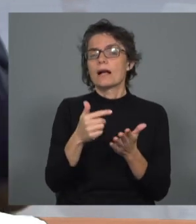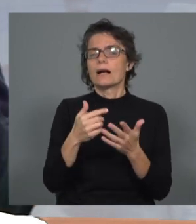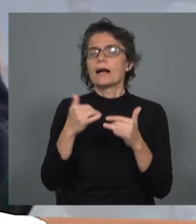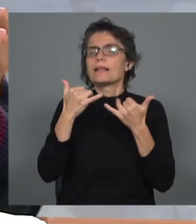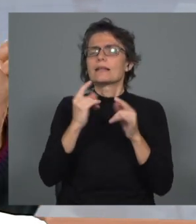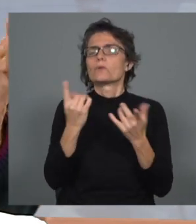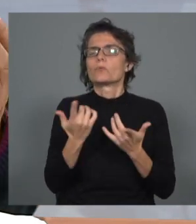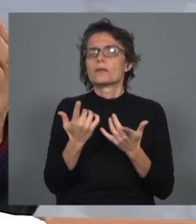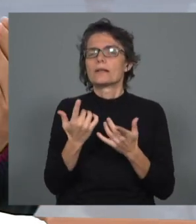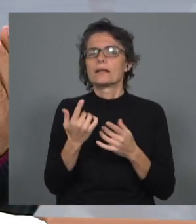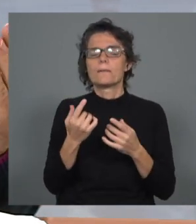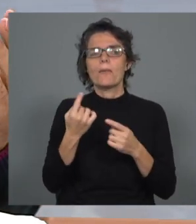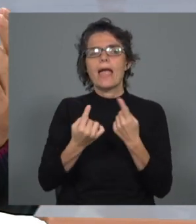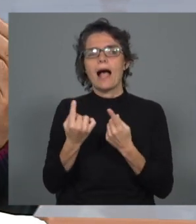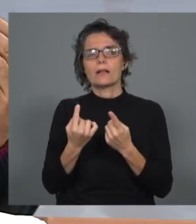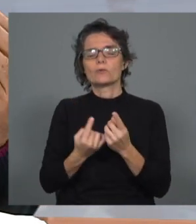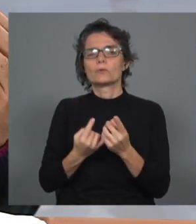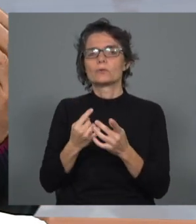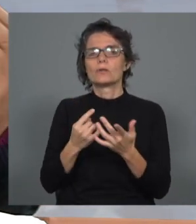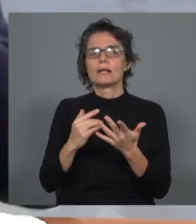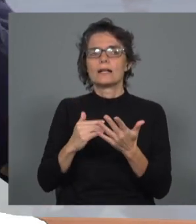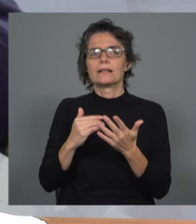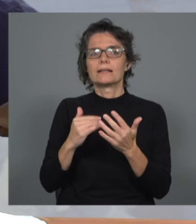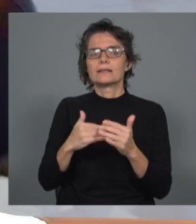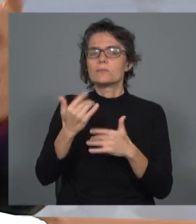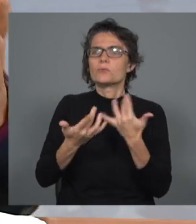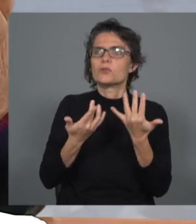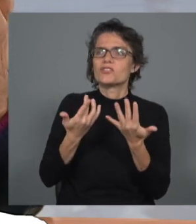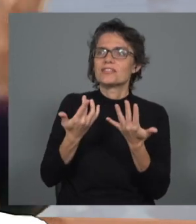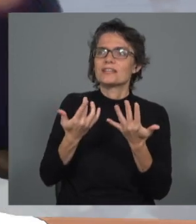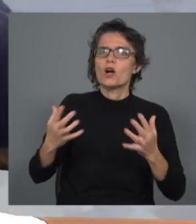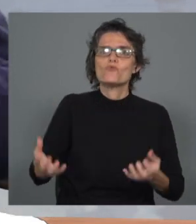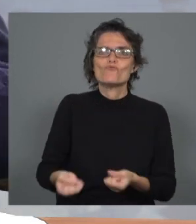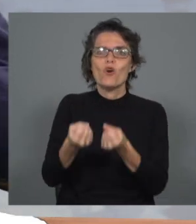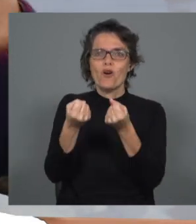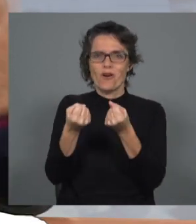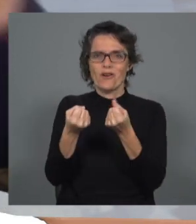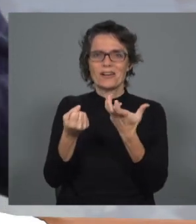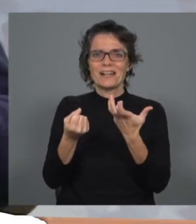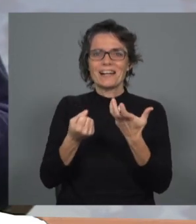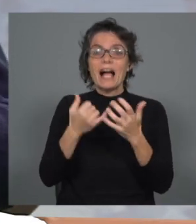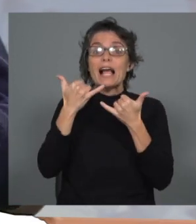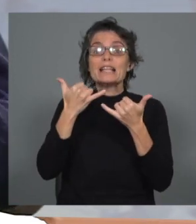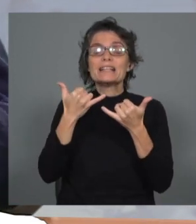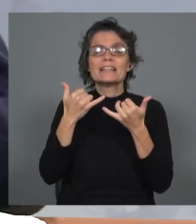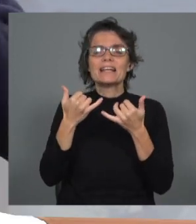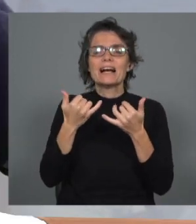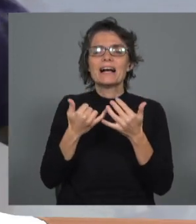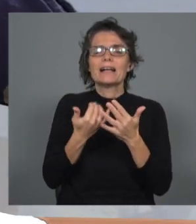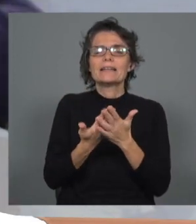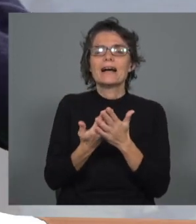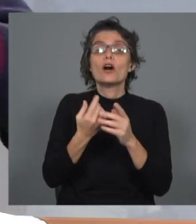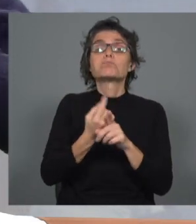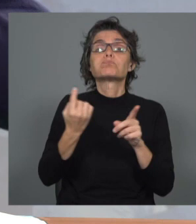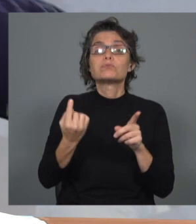uma experiência de salvação, de uma experiência de Deus, da vinda de Deus. Deus vem e a vinda de